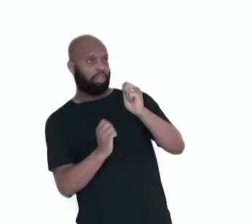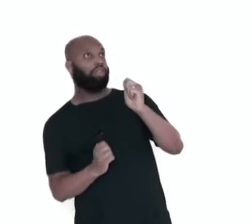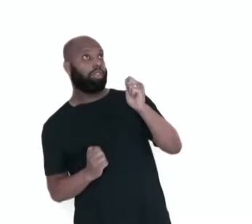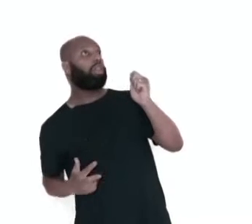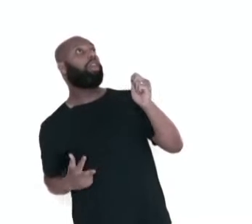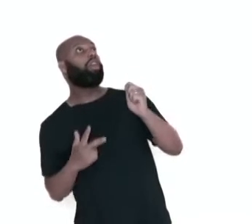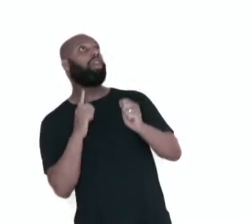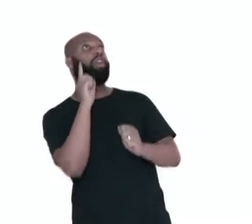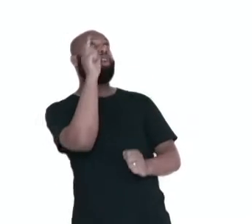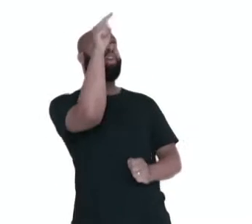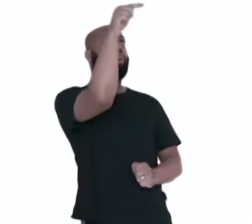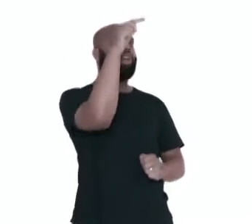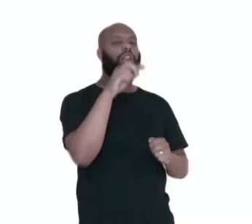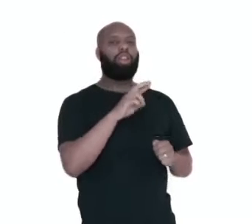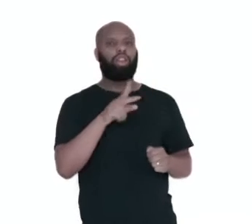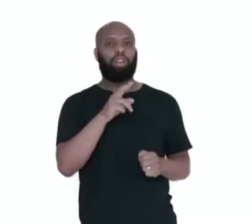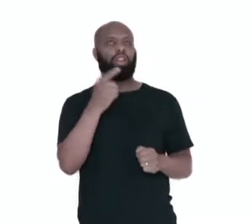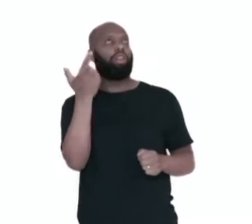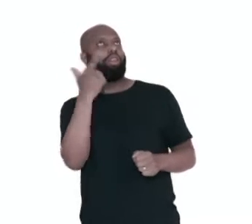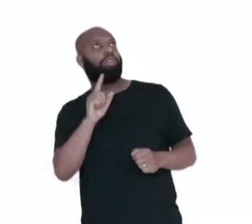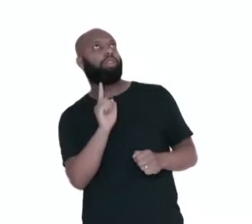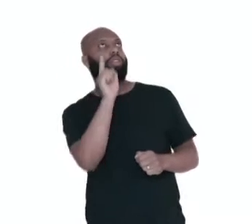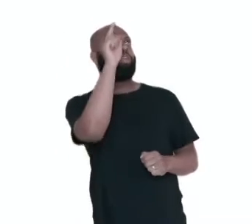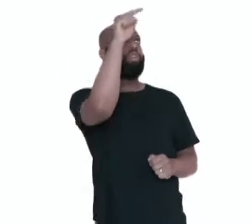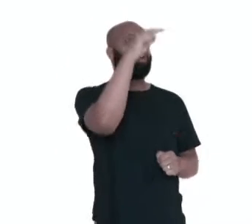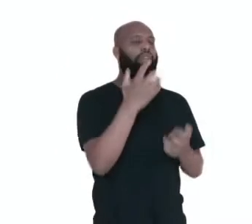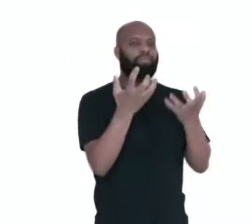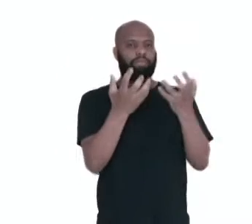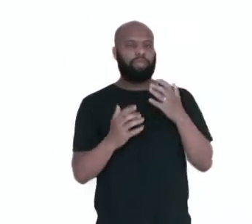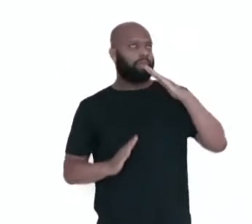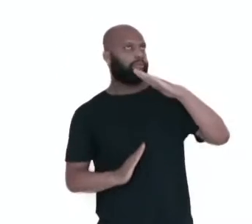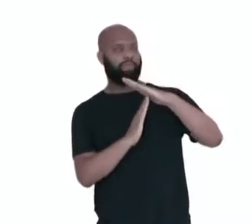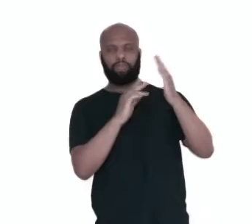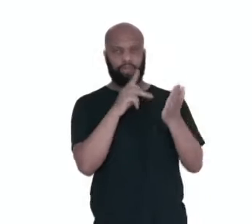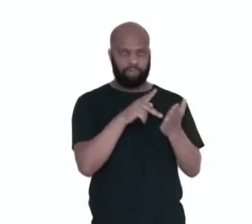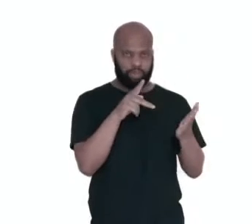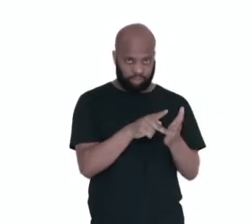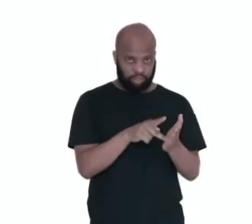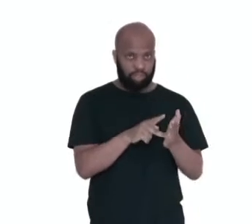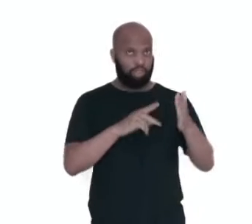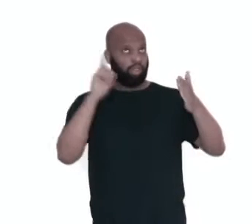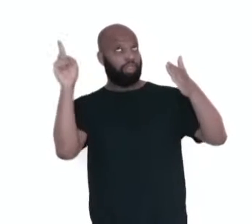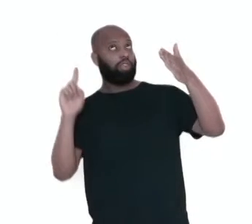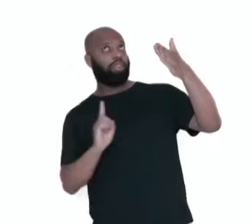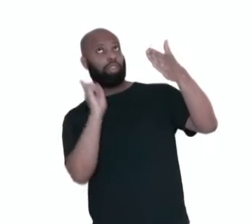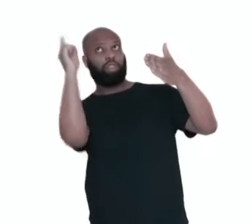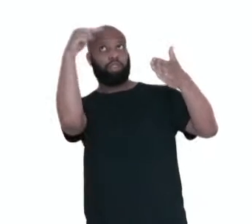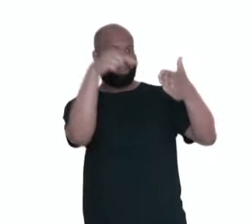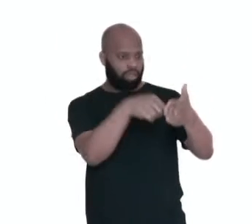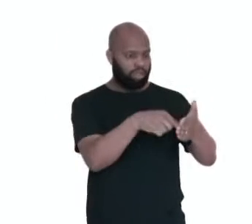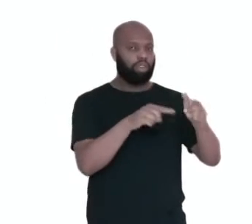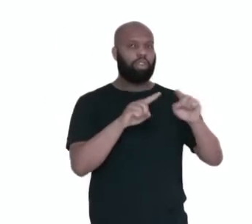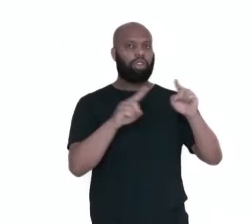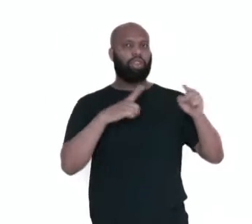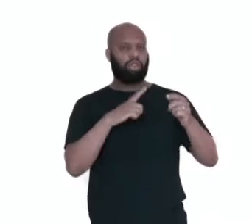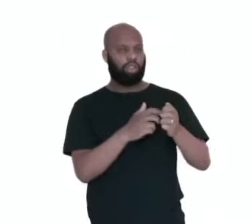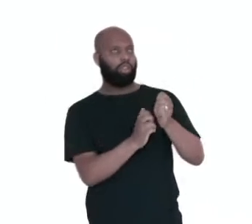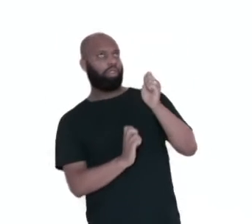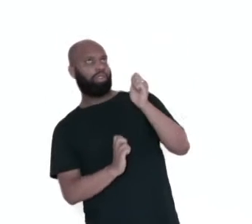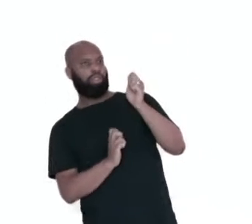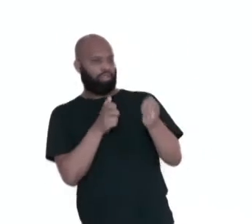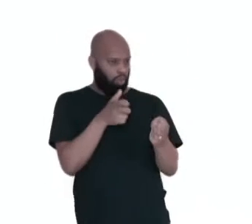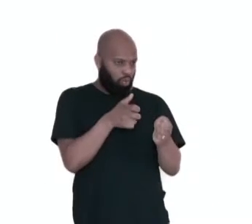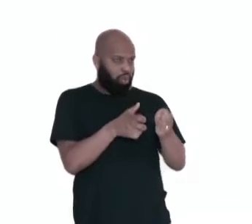para atingi-lo, mas para alcançar a posição que pretendem de fato ferir, por meio dessa mira mais elevada. Então,